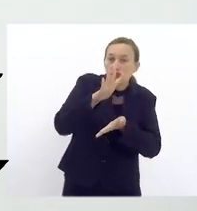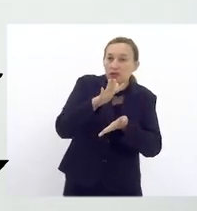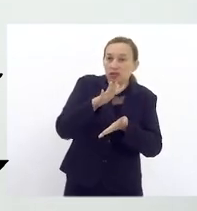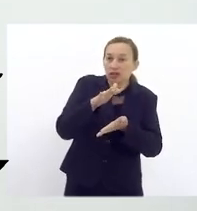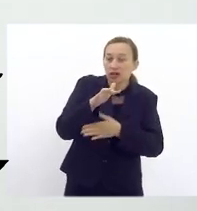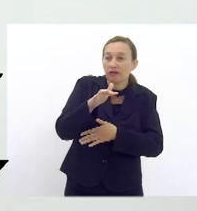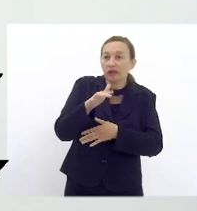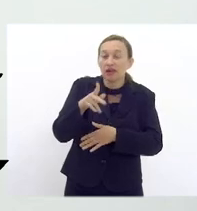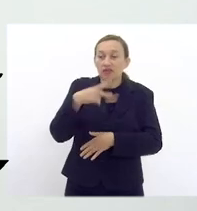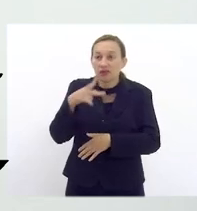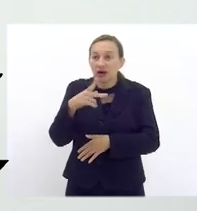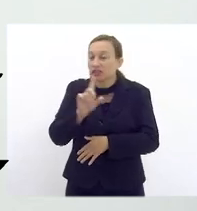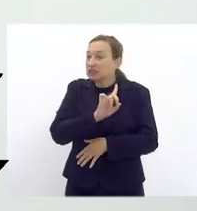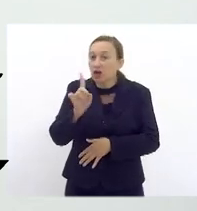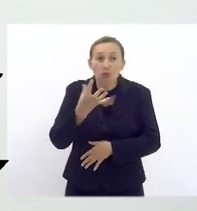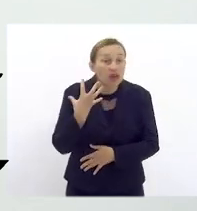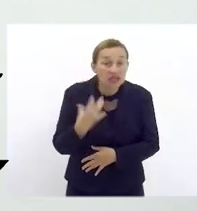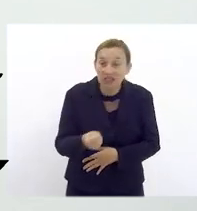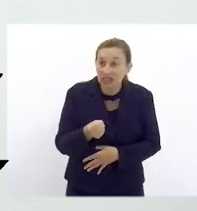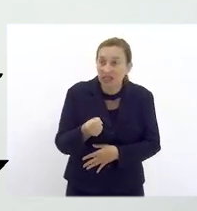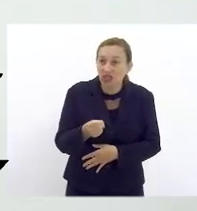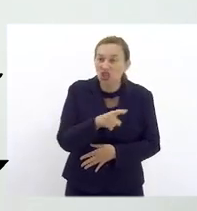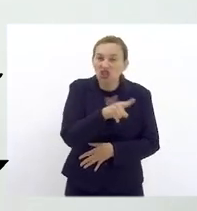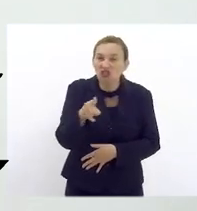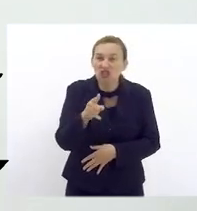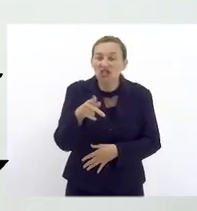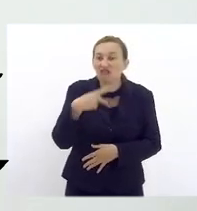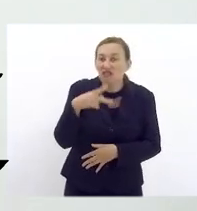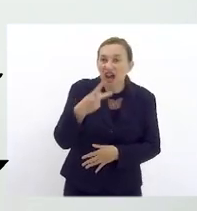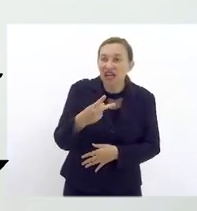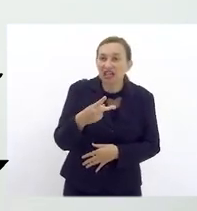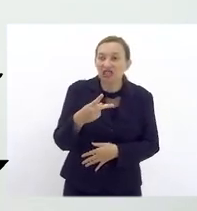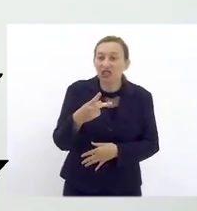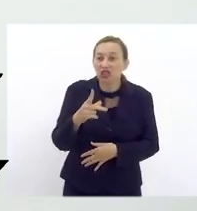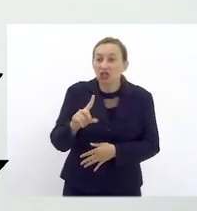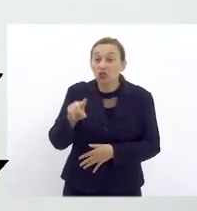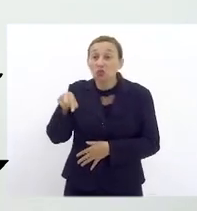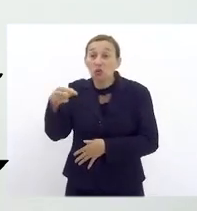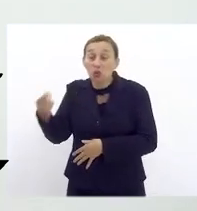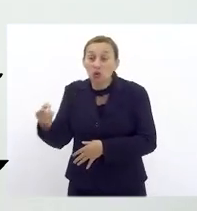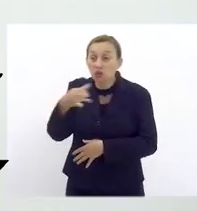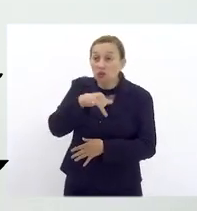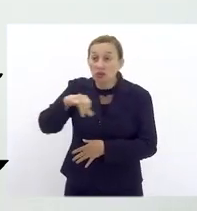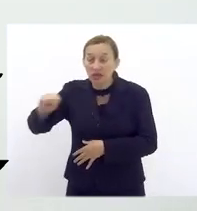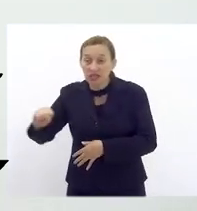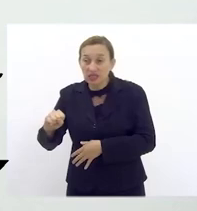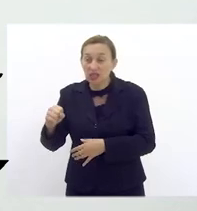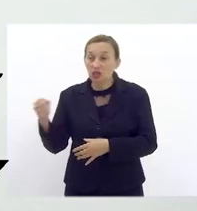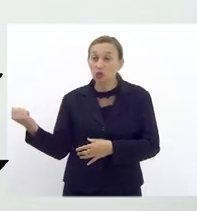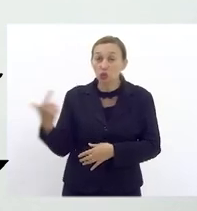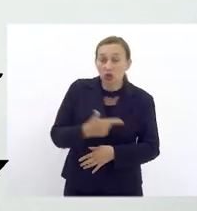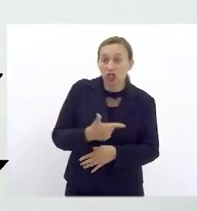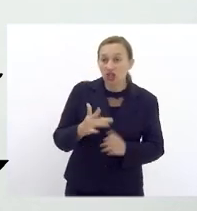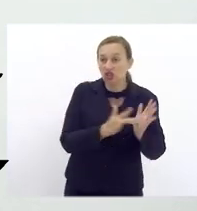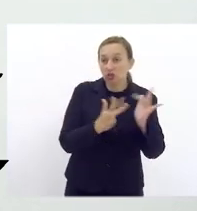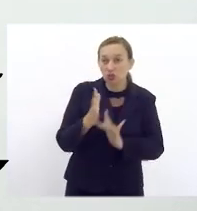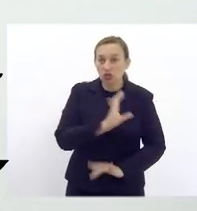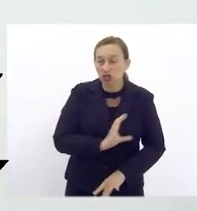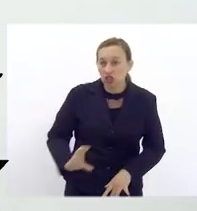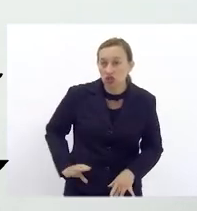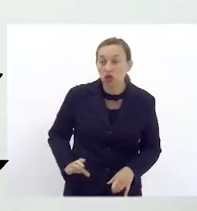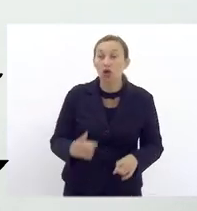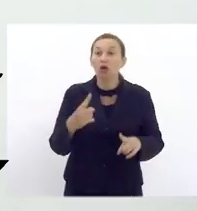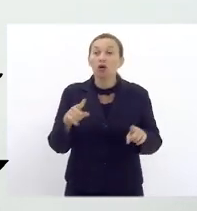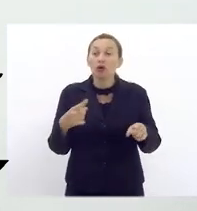disseram que nós não aceitamos que você falasse do outro Messias do que do Jesus Cristo eu disse que Jesus